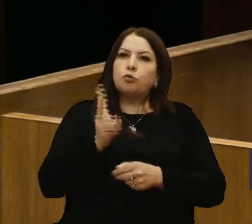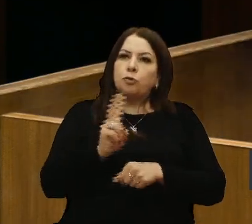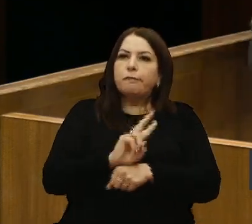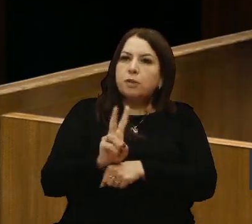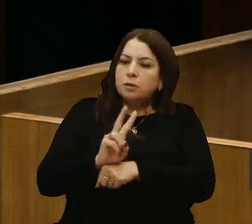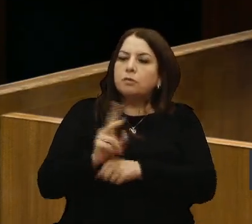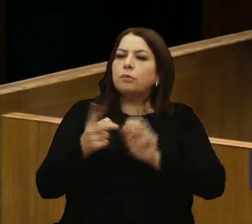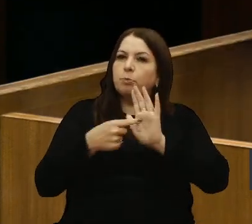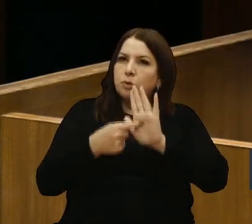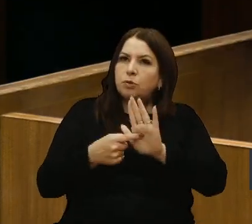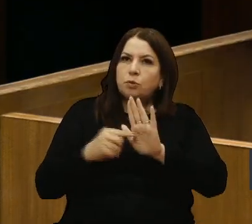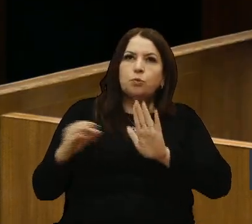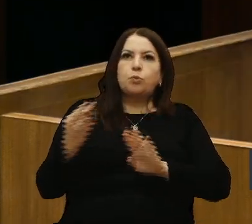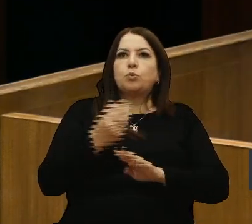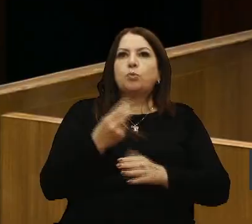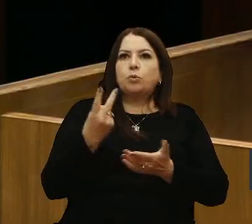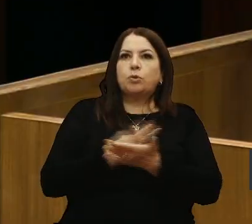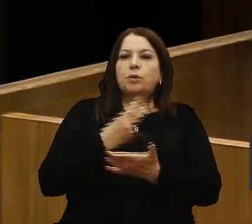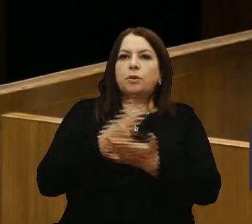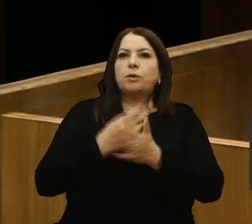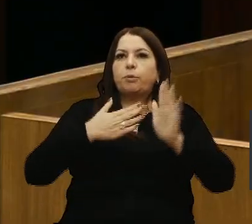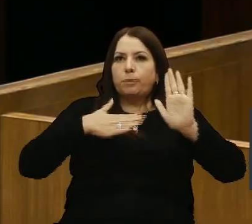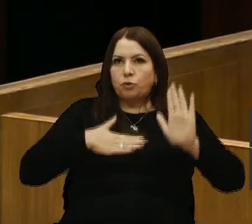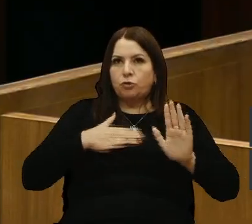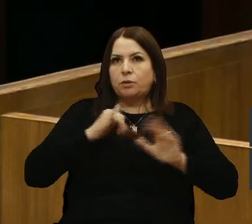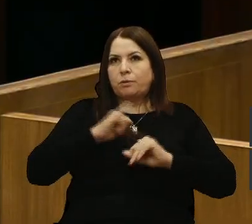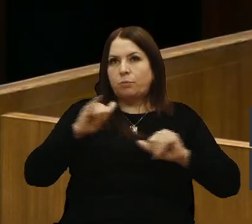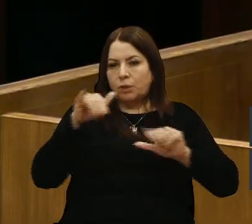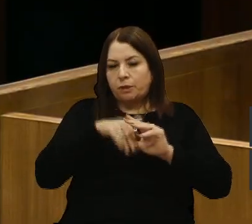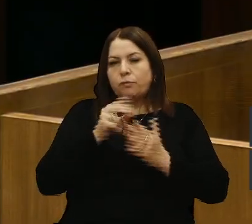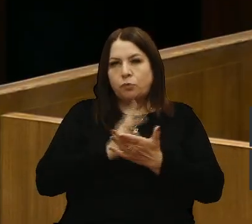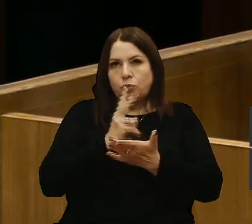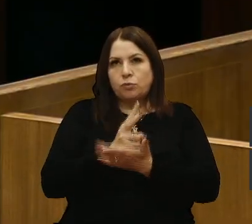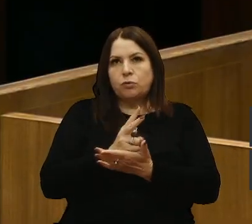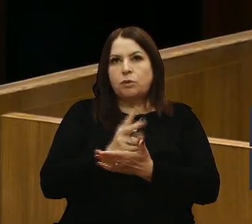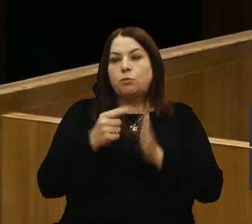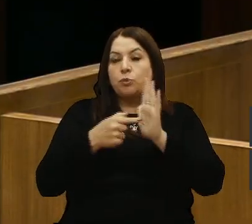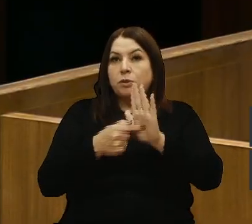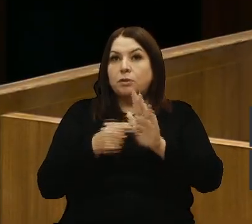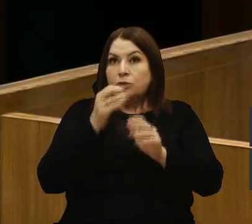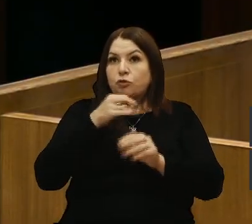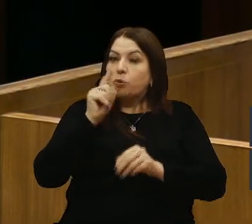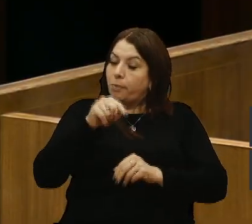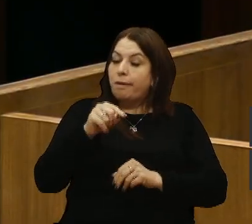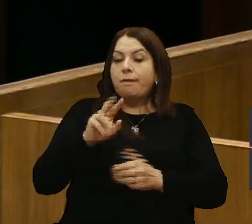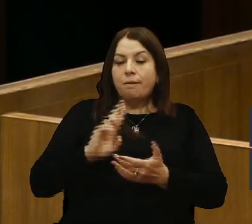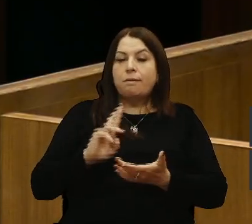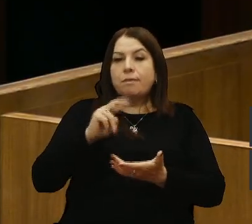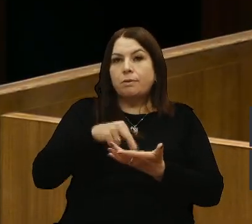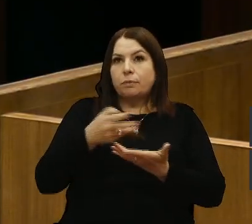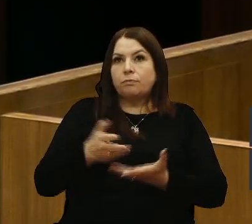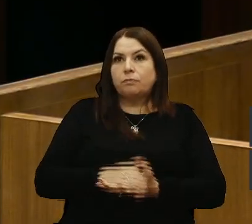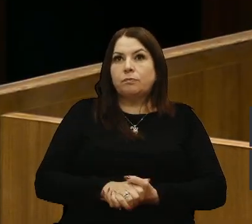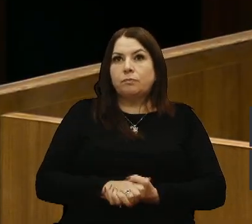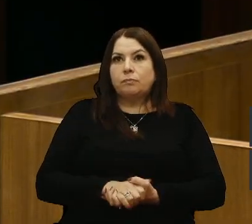fiscalizando e mostrando tudo que está errado. Eu prometi em campanha, assim vai continuar. Mostrando Caxias como ela realmente é.